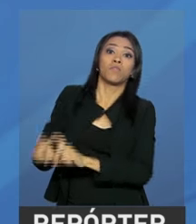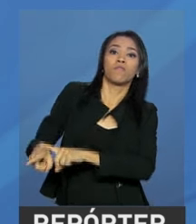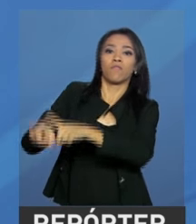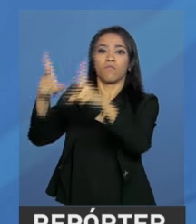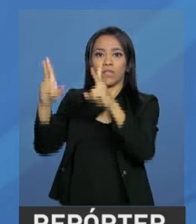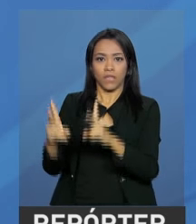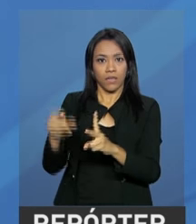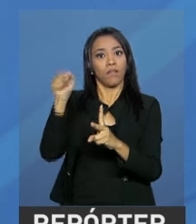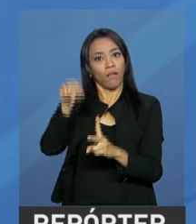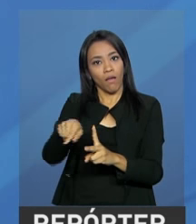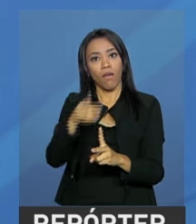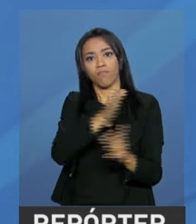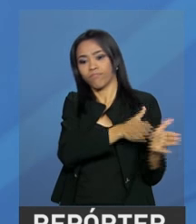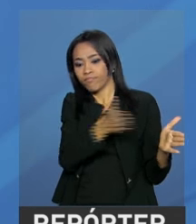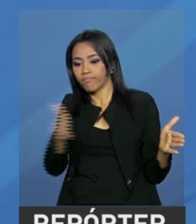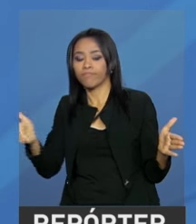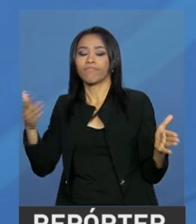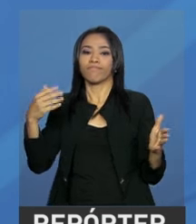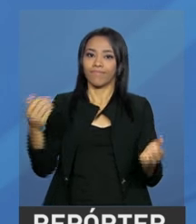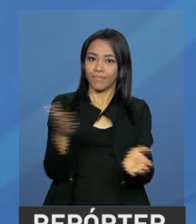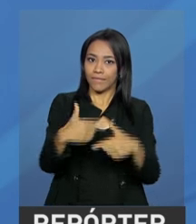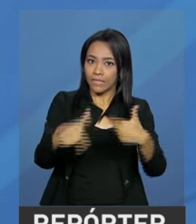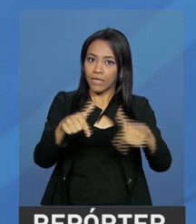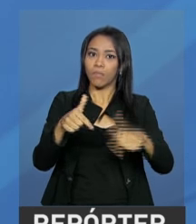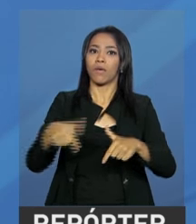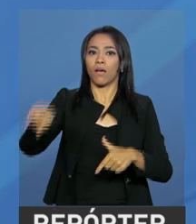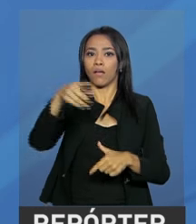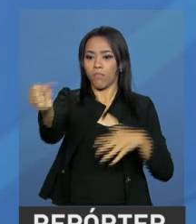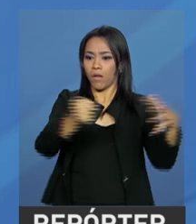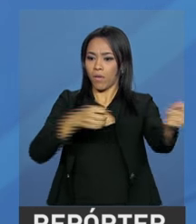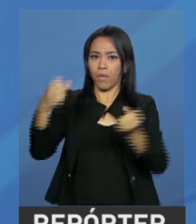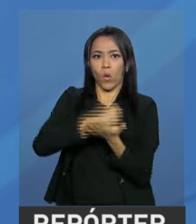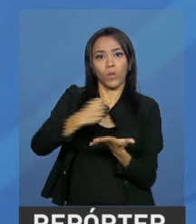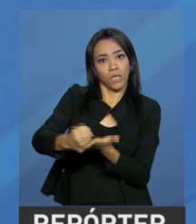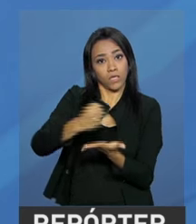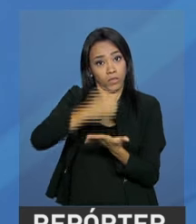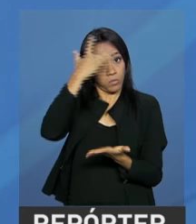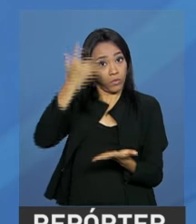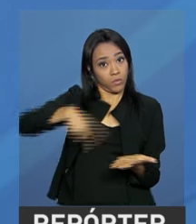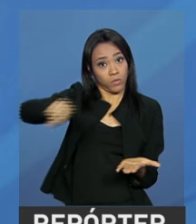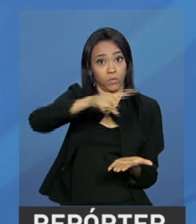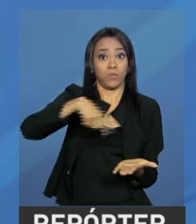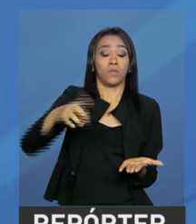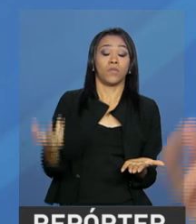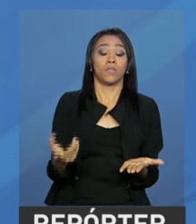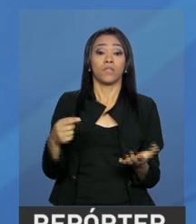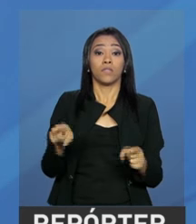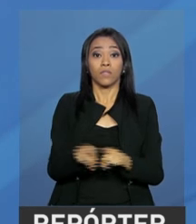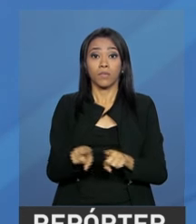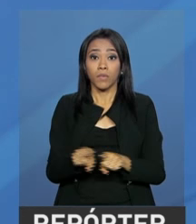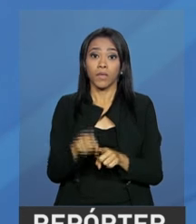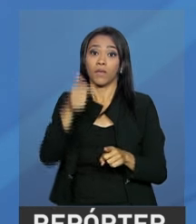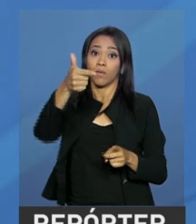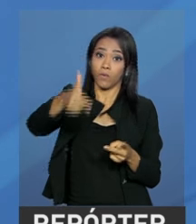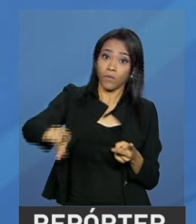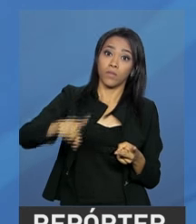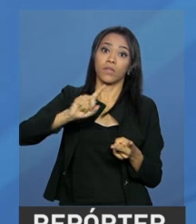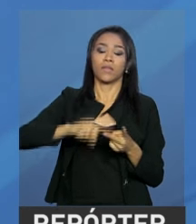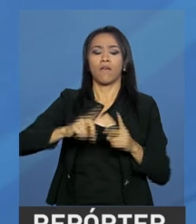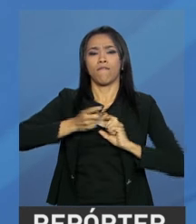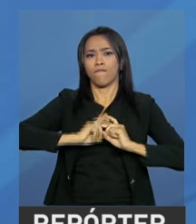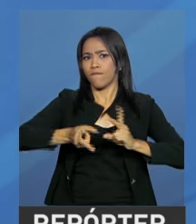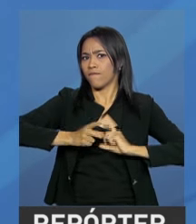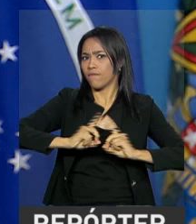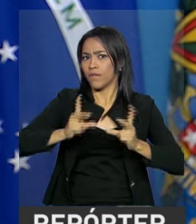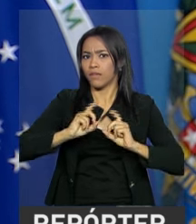montadoras bem como na garantia da do incremento do serviço com as revendas que passam a ter